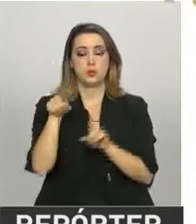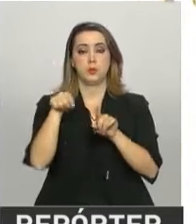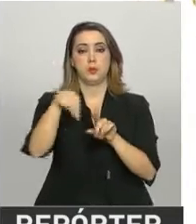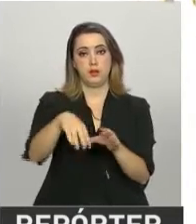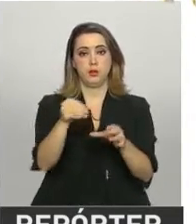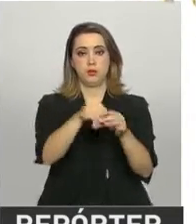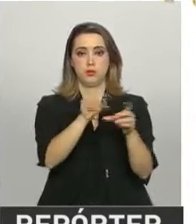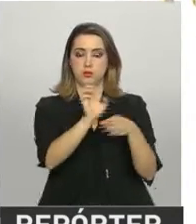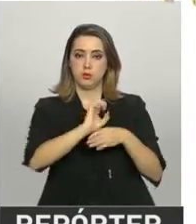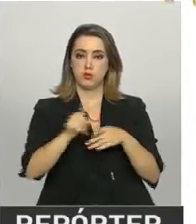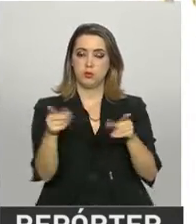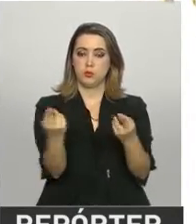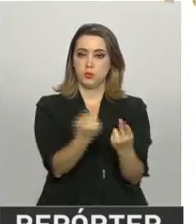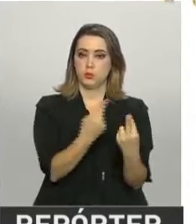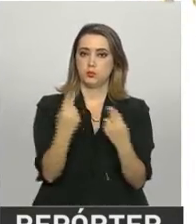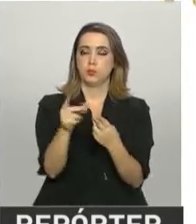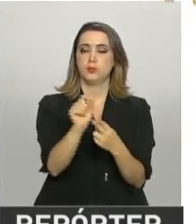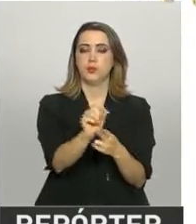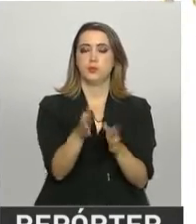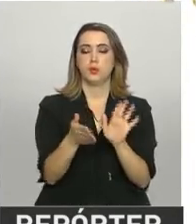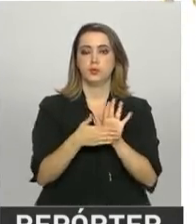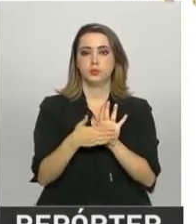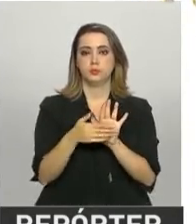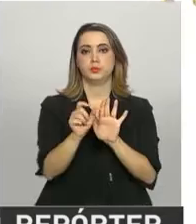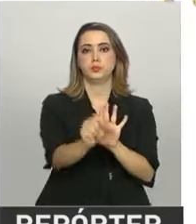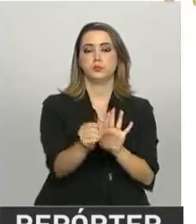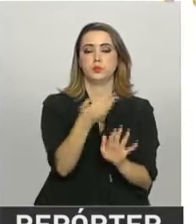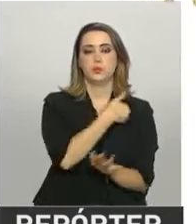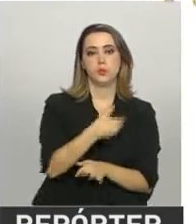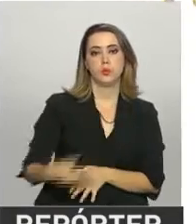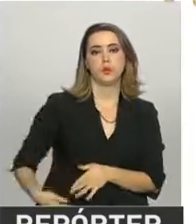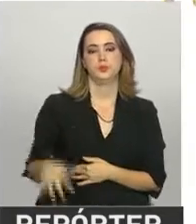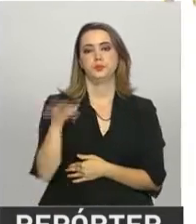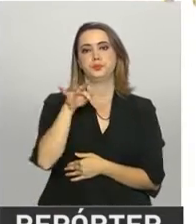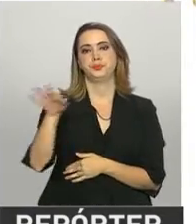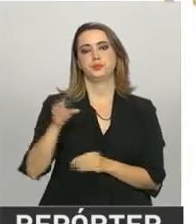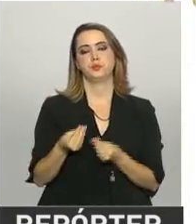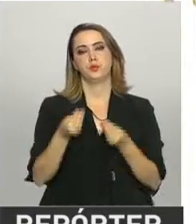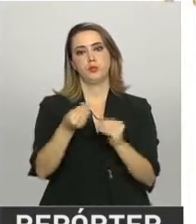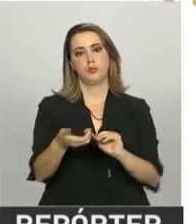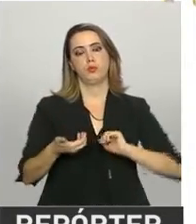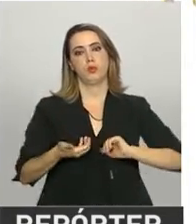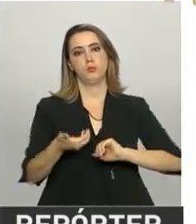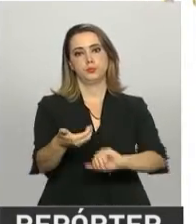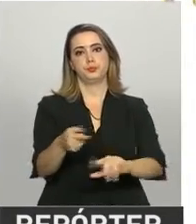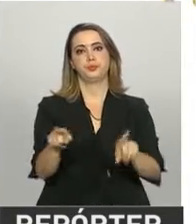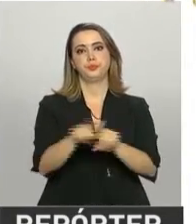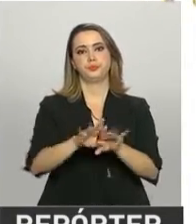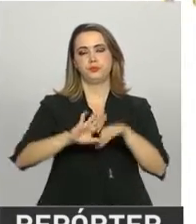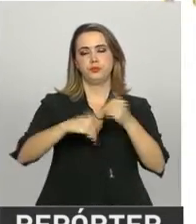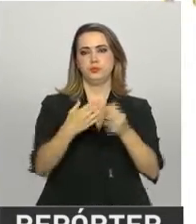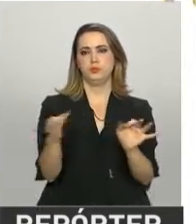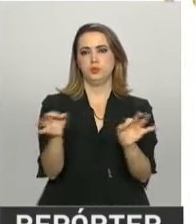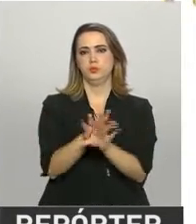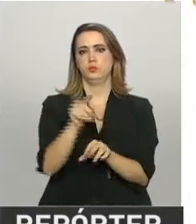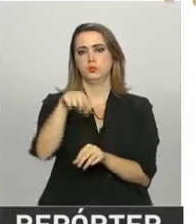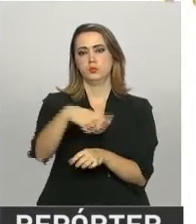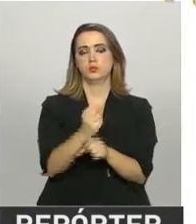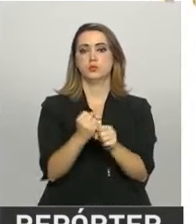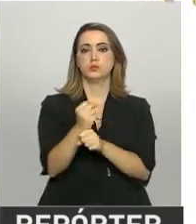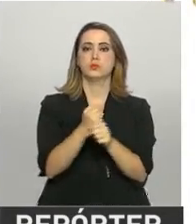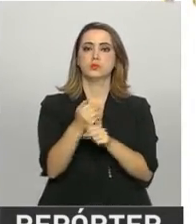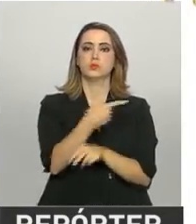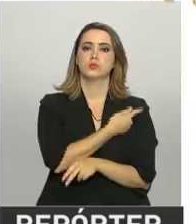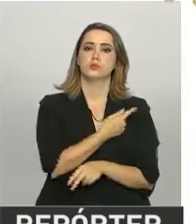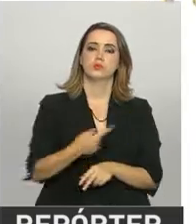da proposta que vai ser apresentada pelo governo federal ao congresso nacional até o fim deste ano os